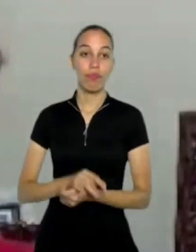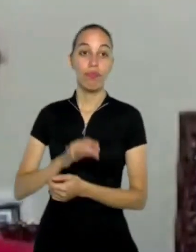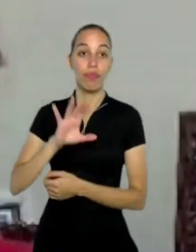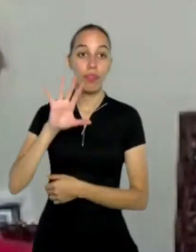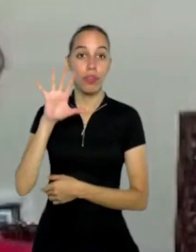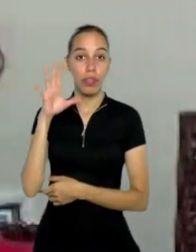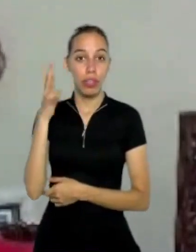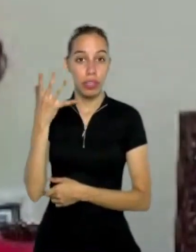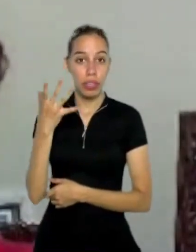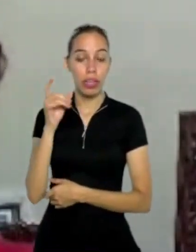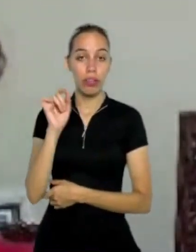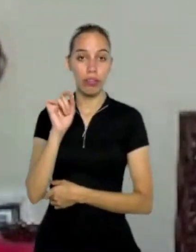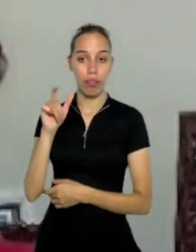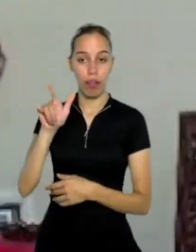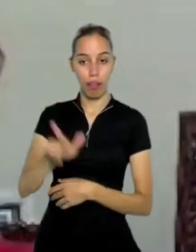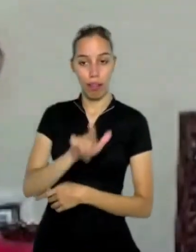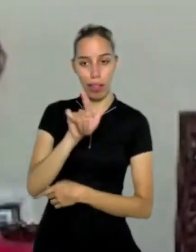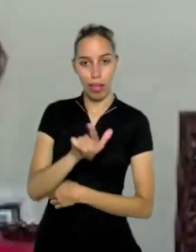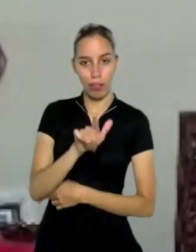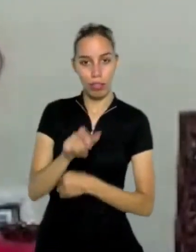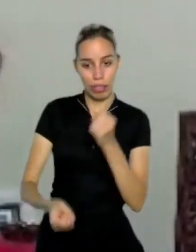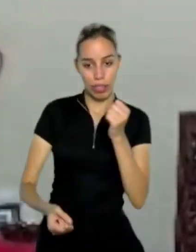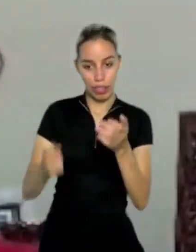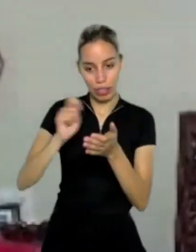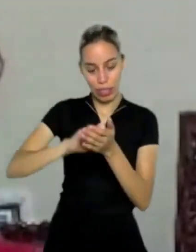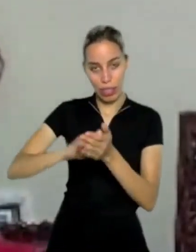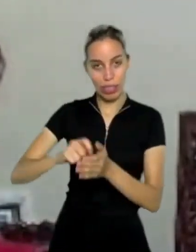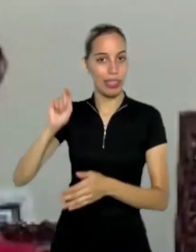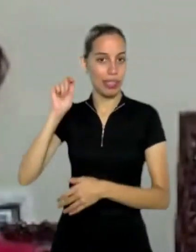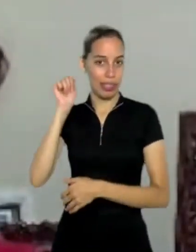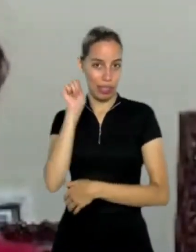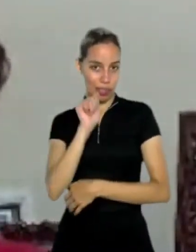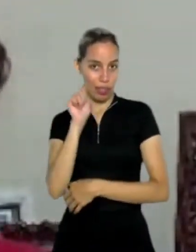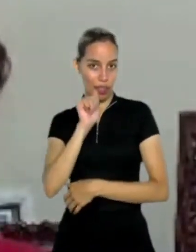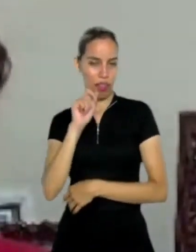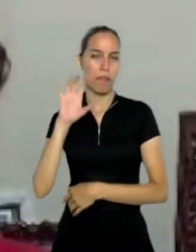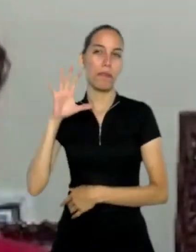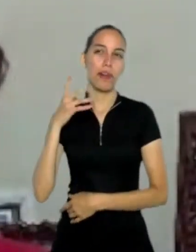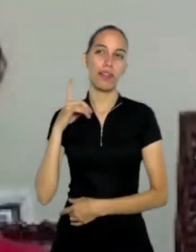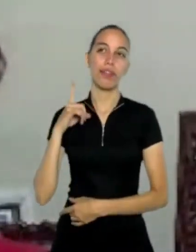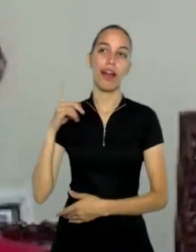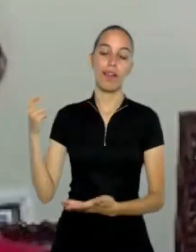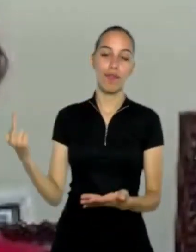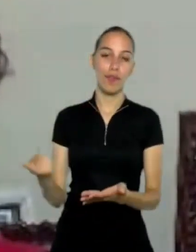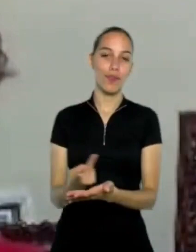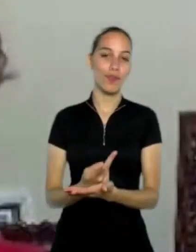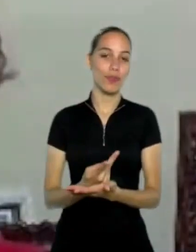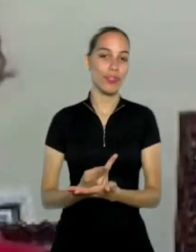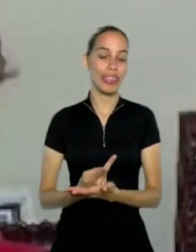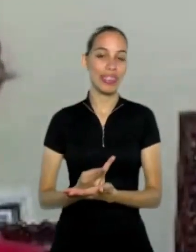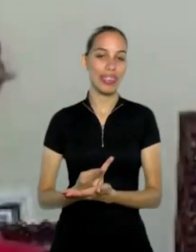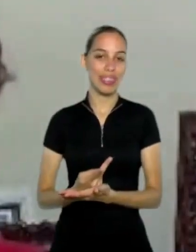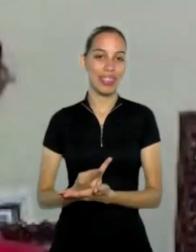de autoria feminina ela está acontecendo de uma forma mais,